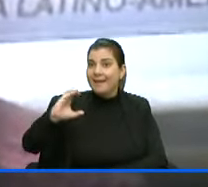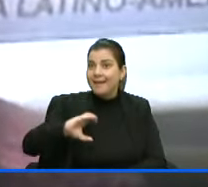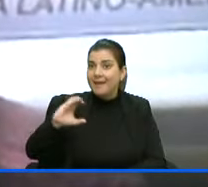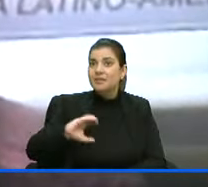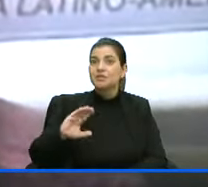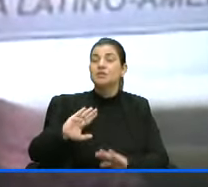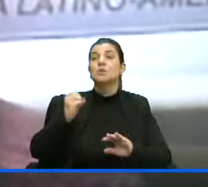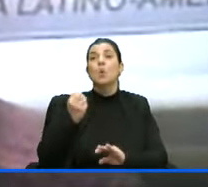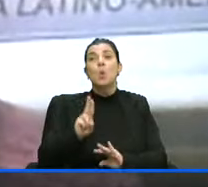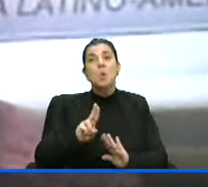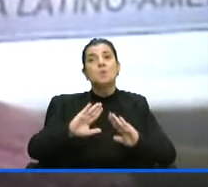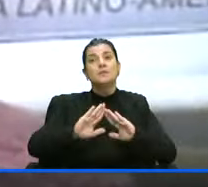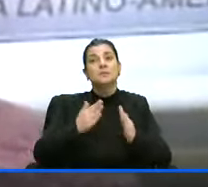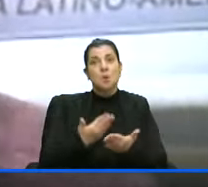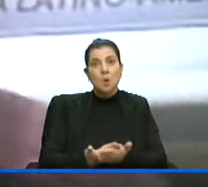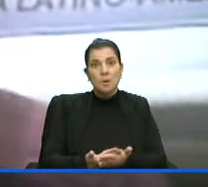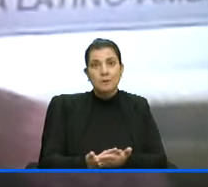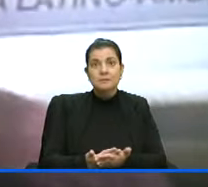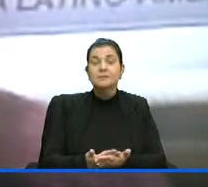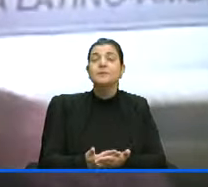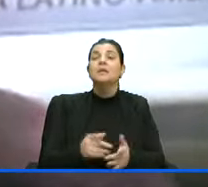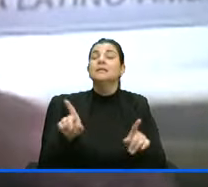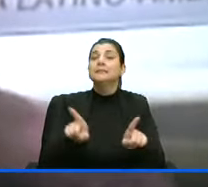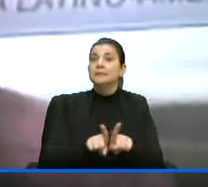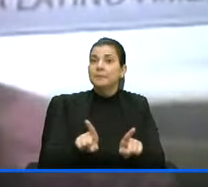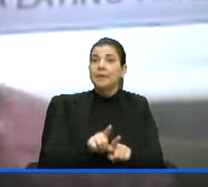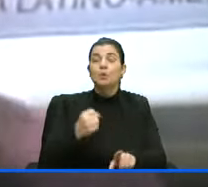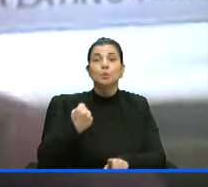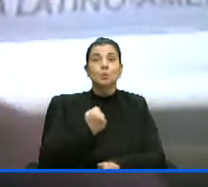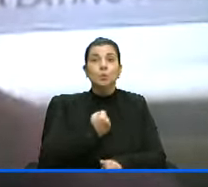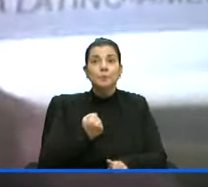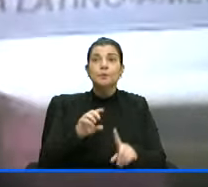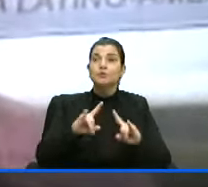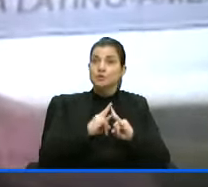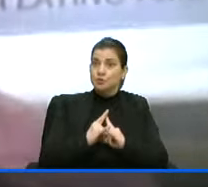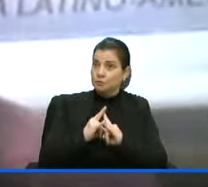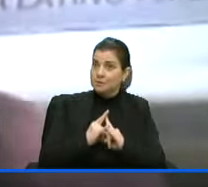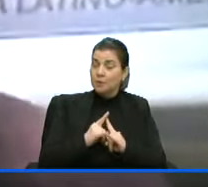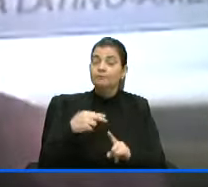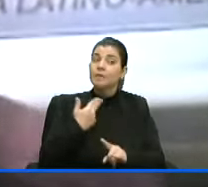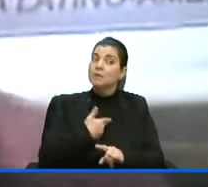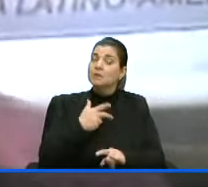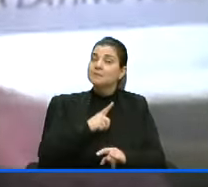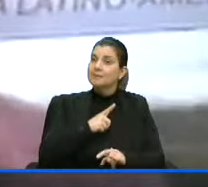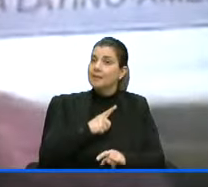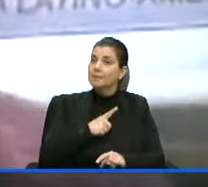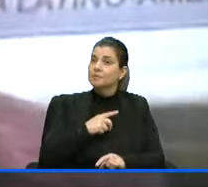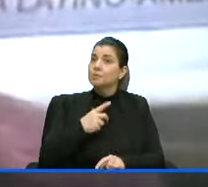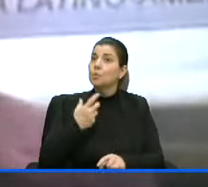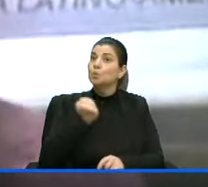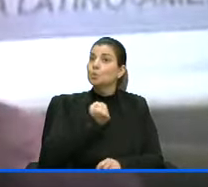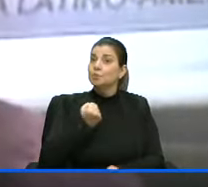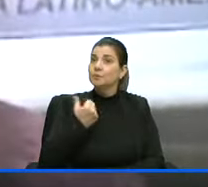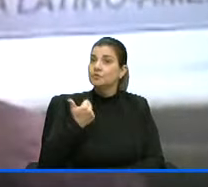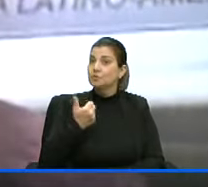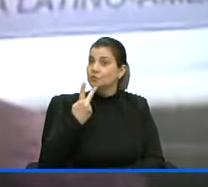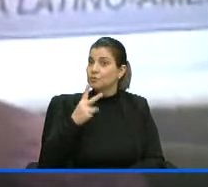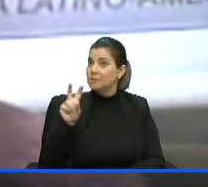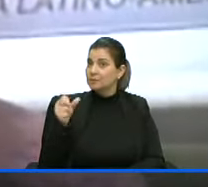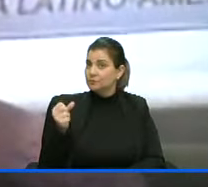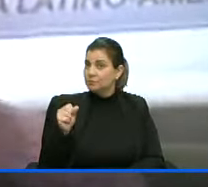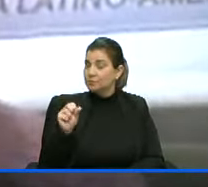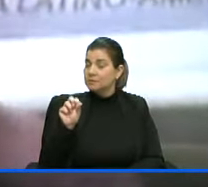número de instituições. Nós temos um número aqui de 211 em 2021, a gente só quer verificar se